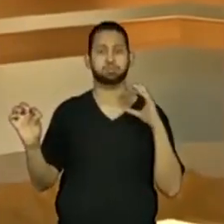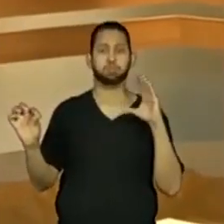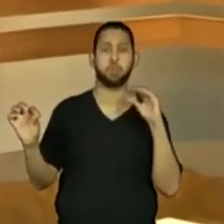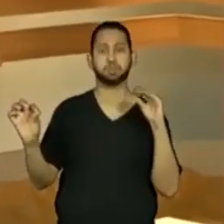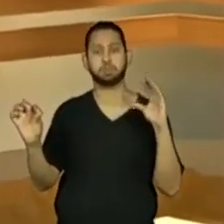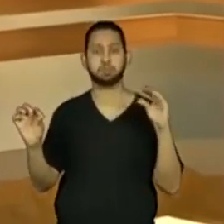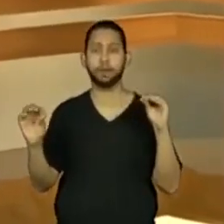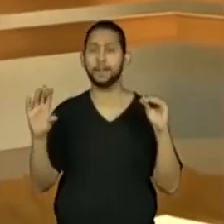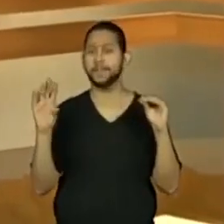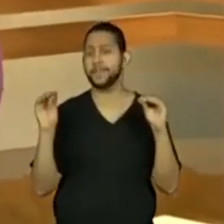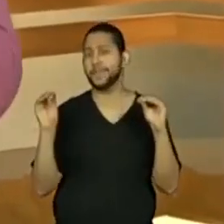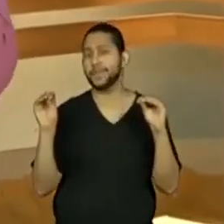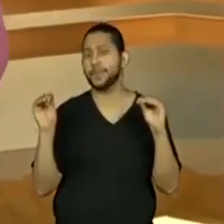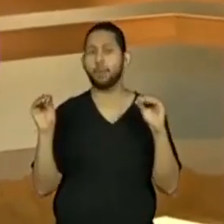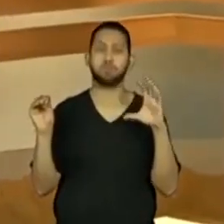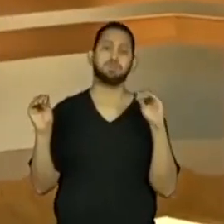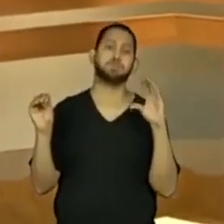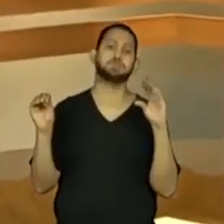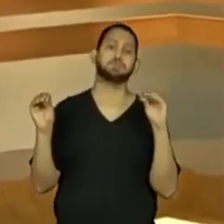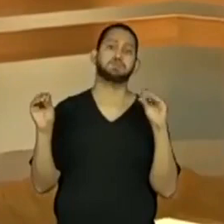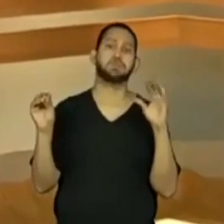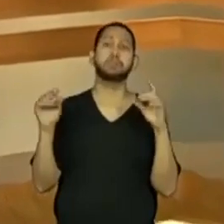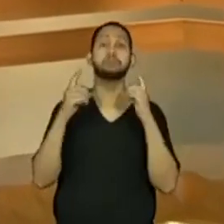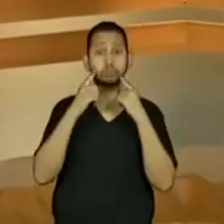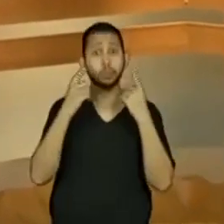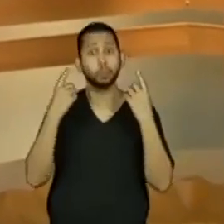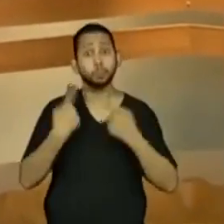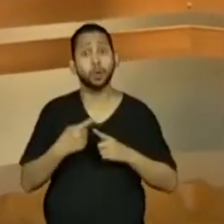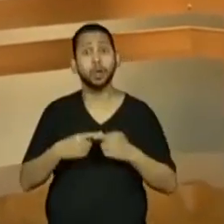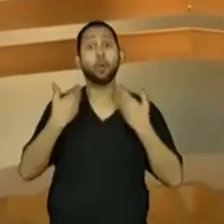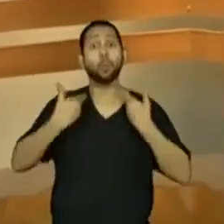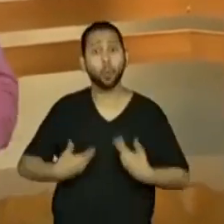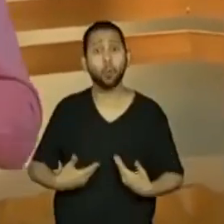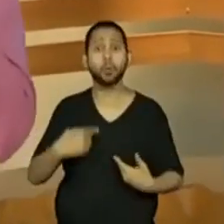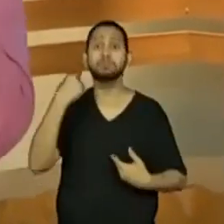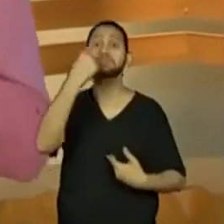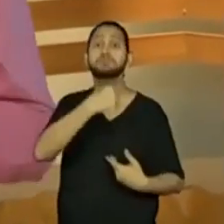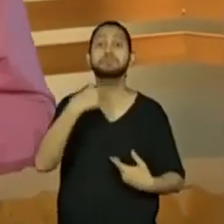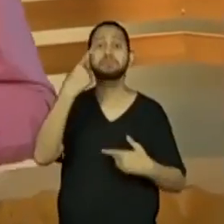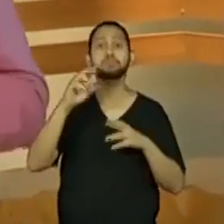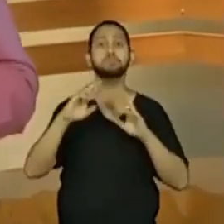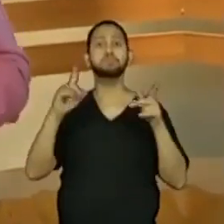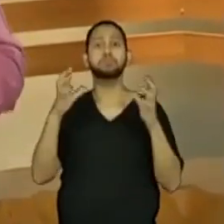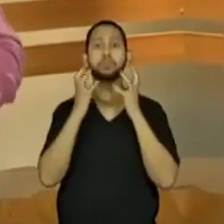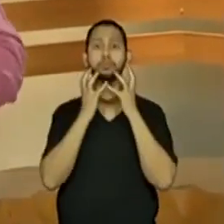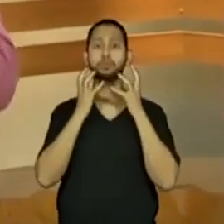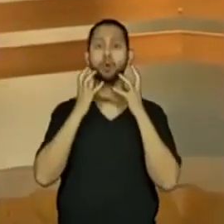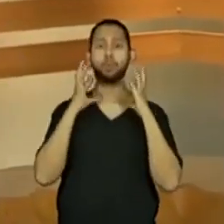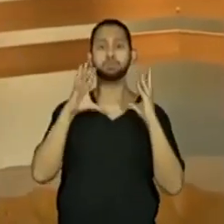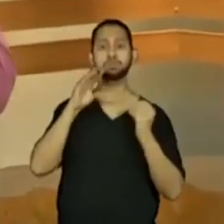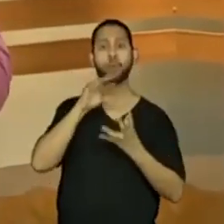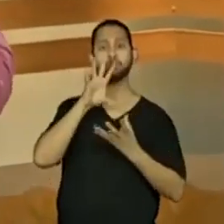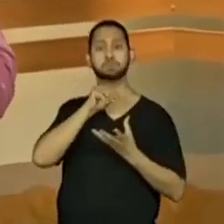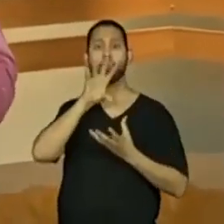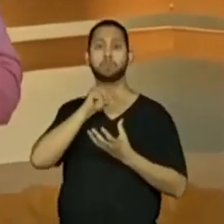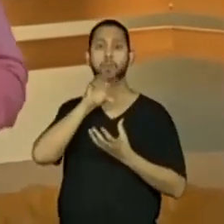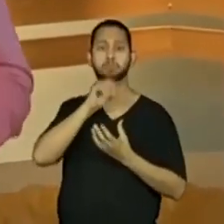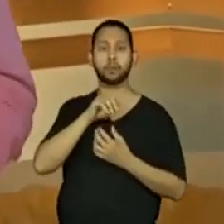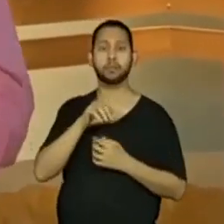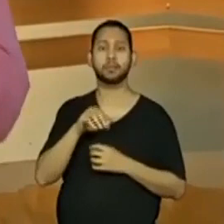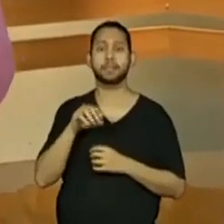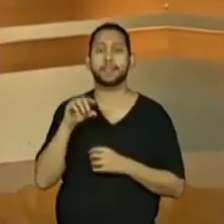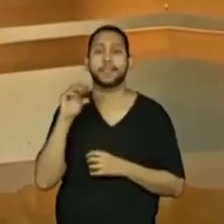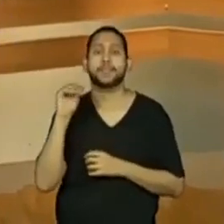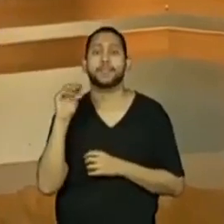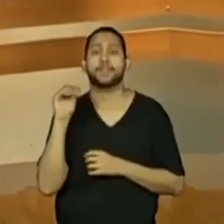somos diferentes e nós temos diferenças no tamanho do nosso corpo